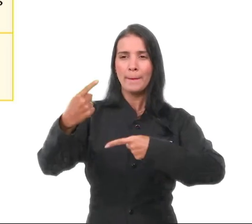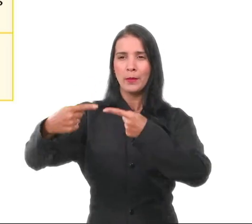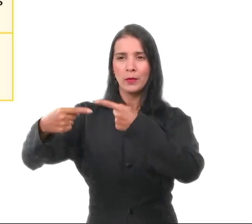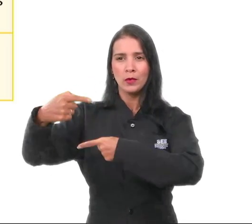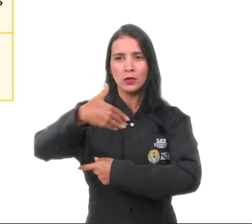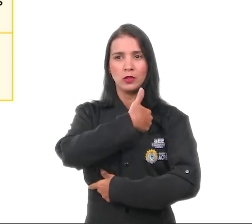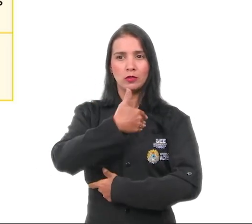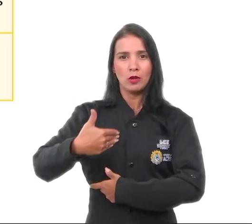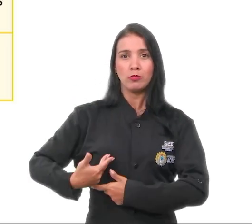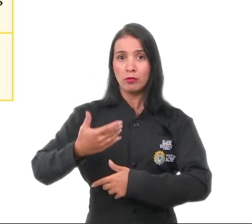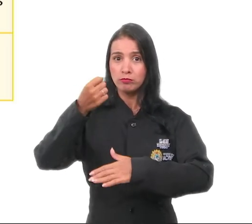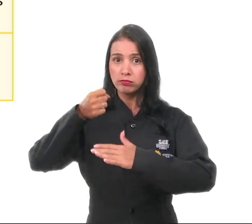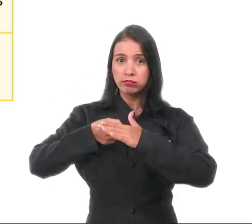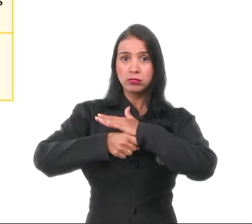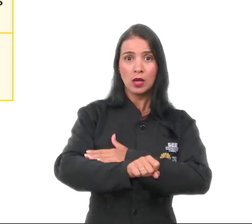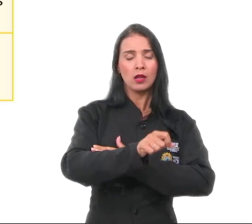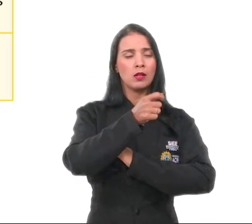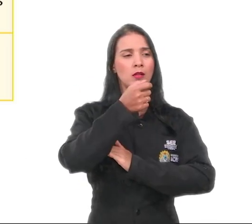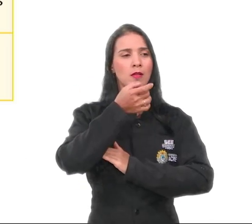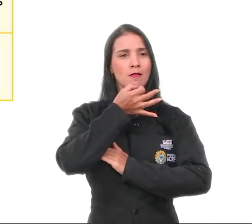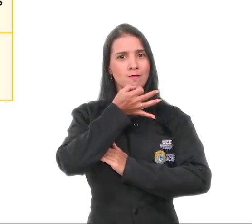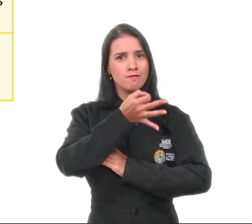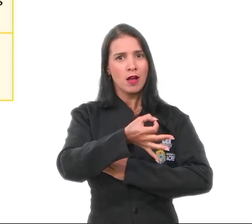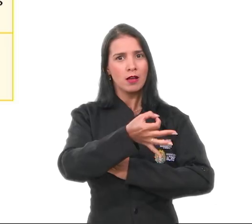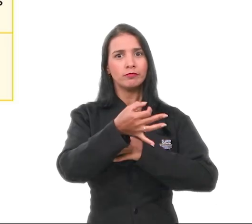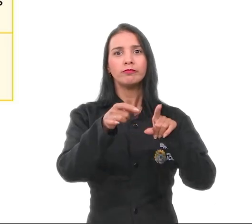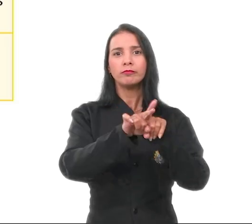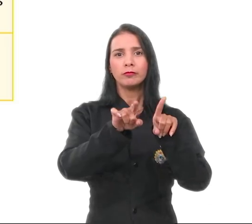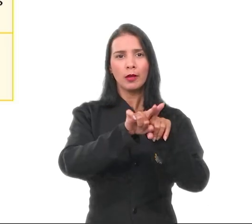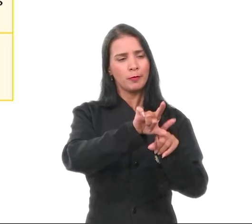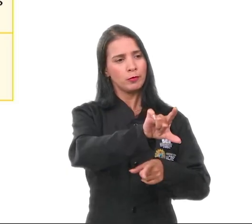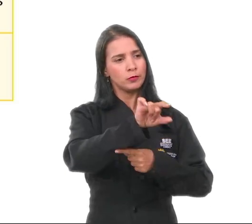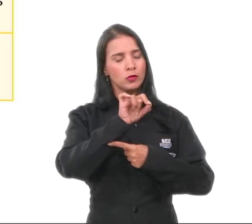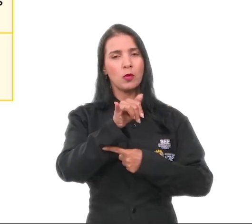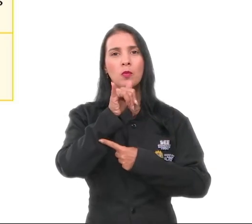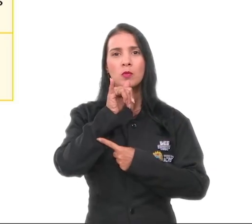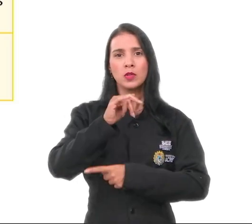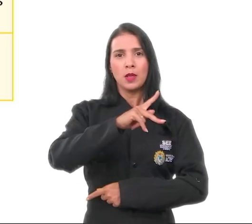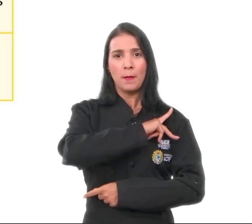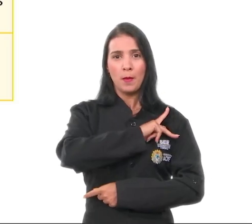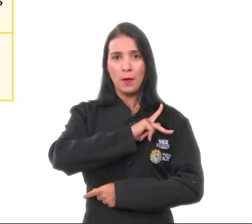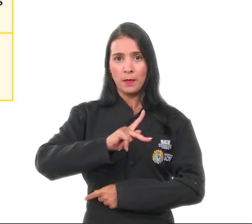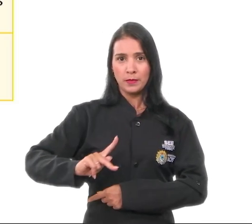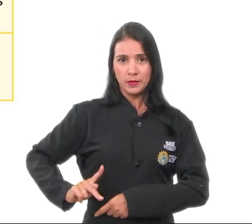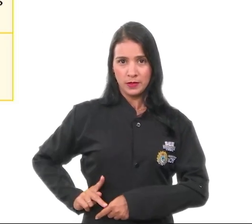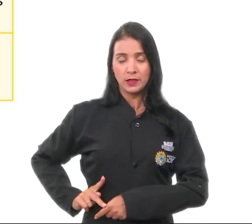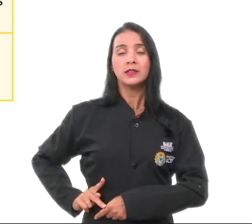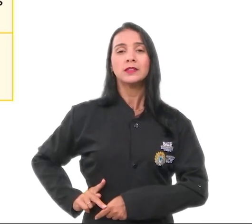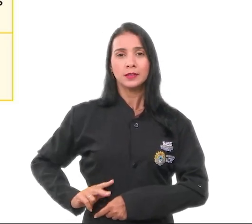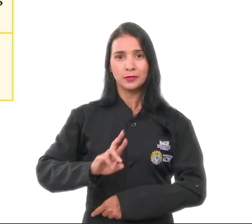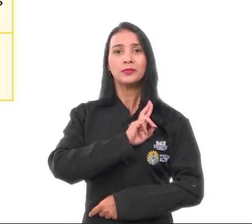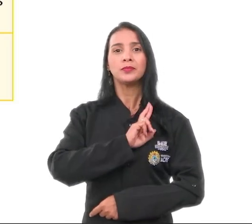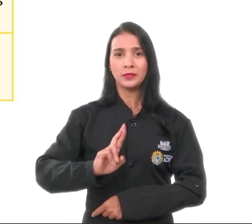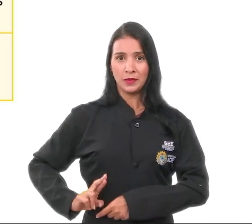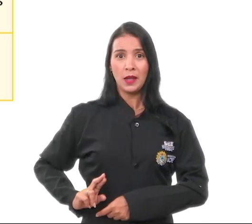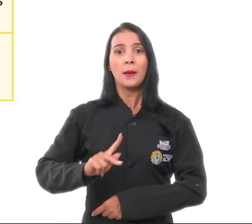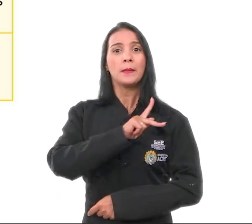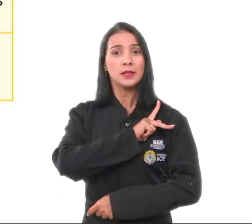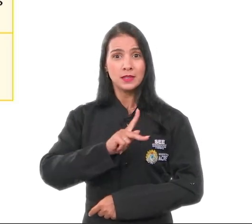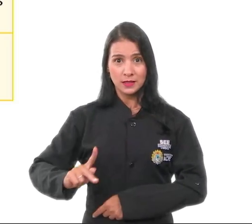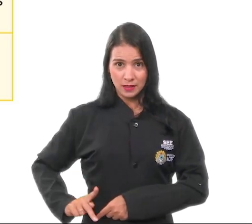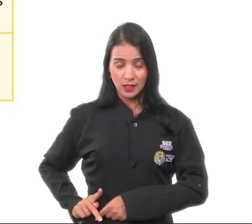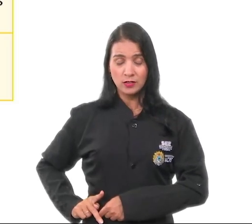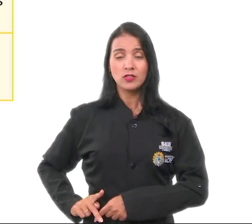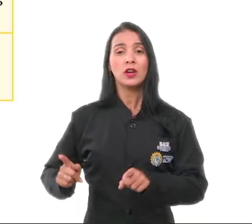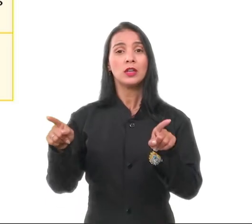decisões. Nós temos como exemplo a presidência, no caso eu estou me referindo à presidência da República, e